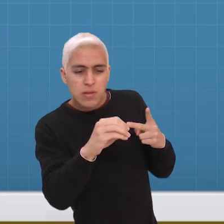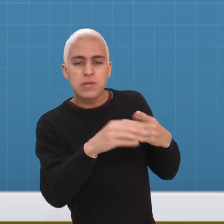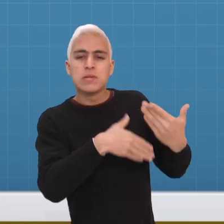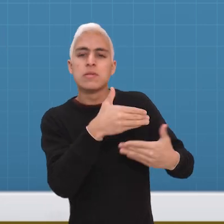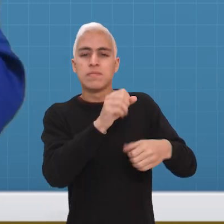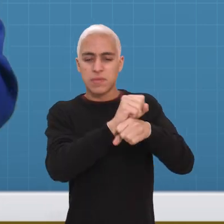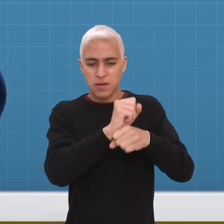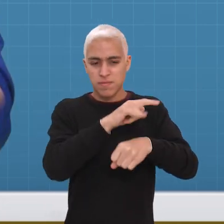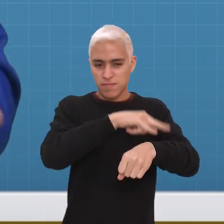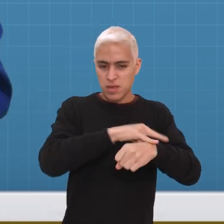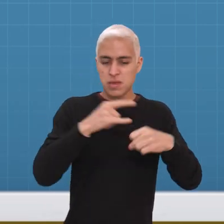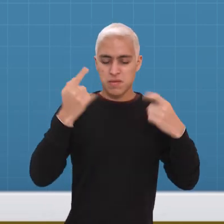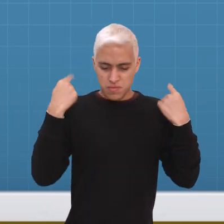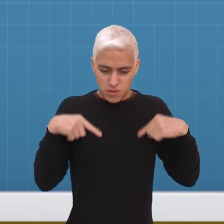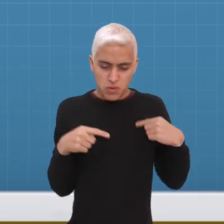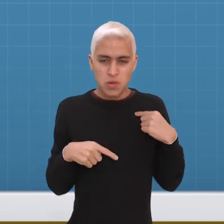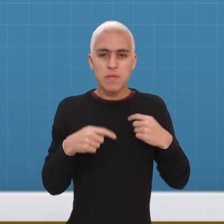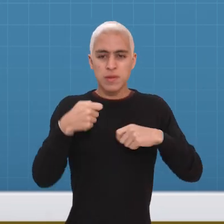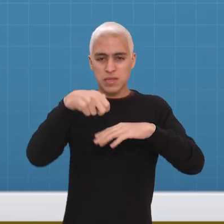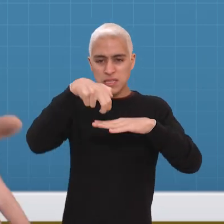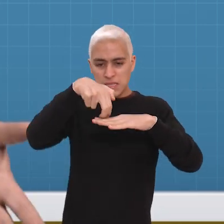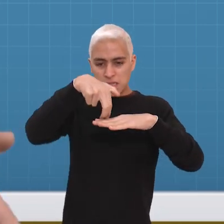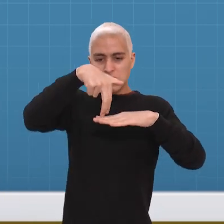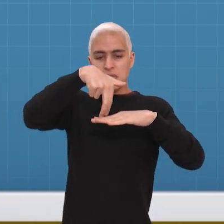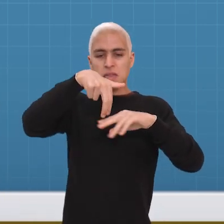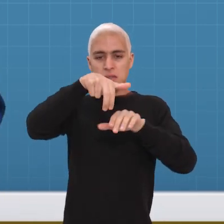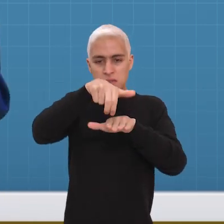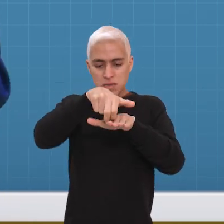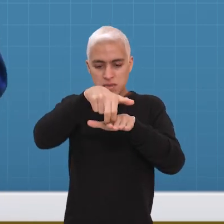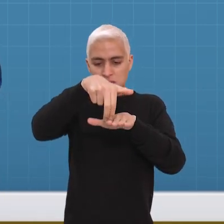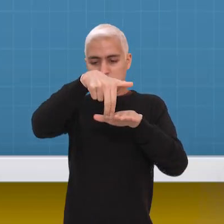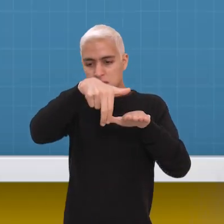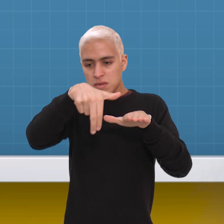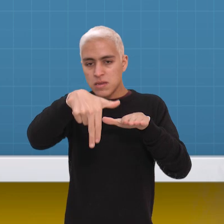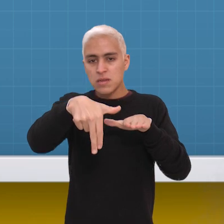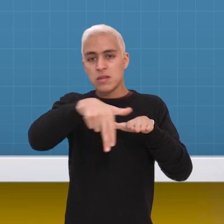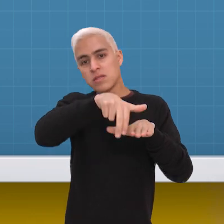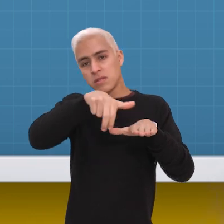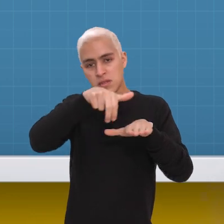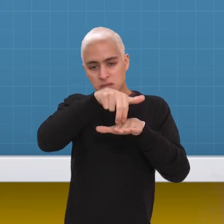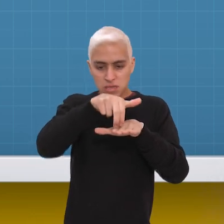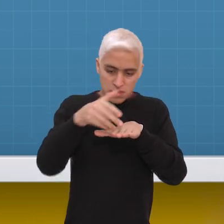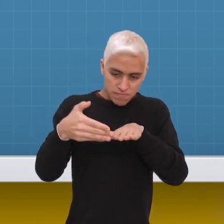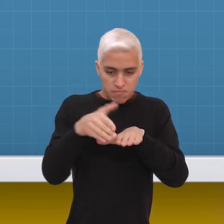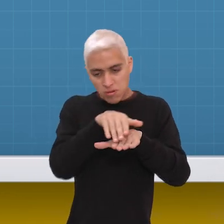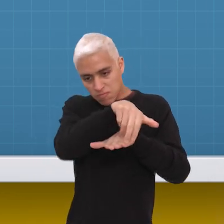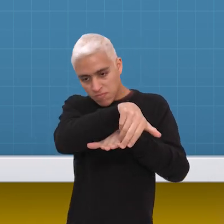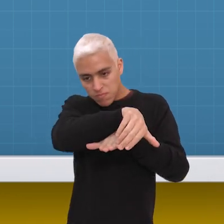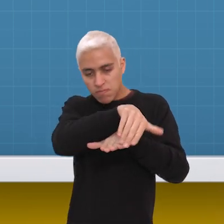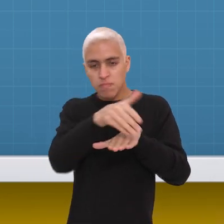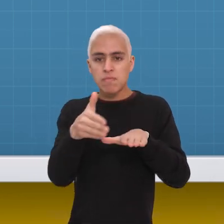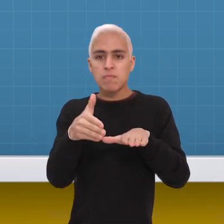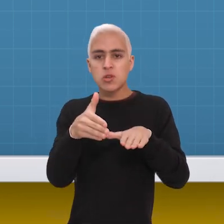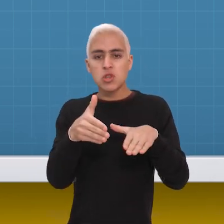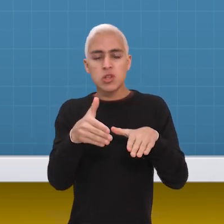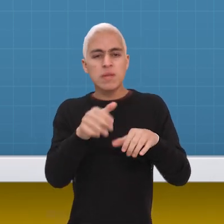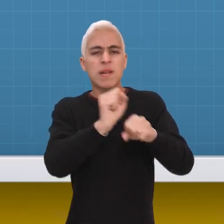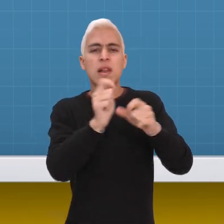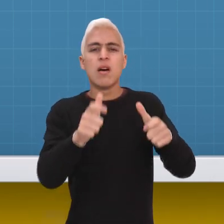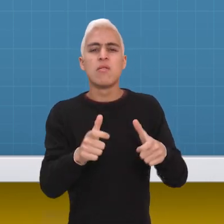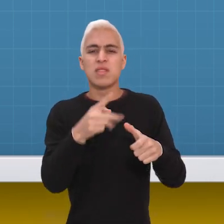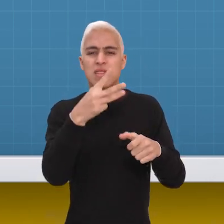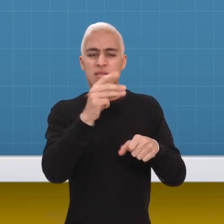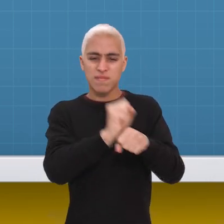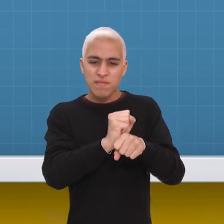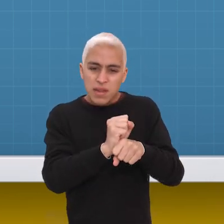mais 400, banheiro, esticar as pernas, a gente precisa, né? Entraram no carro de novo e foram fazer a terceira